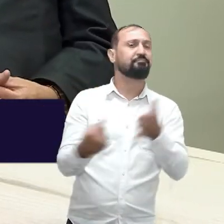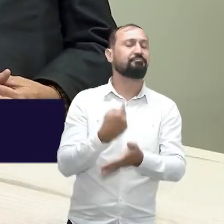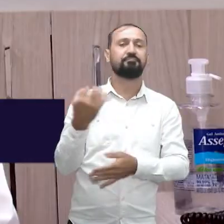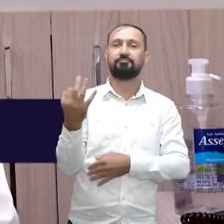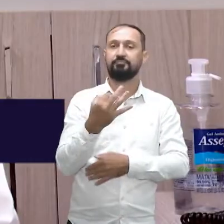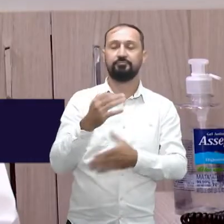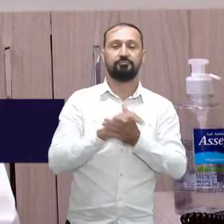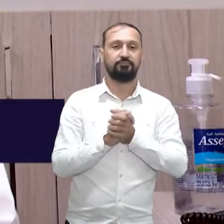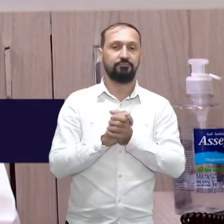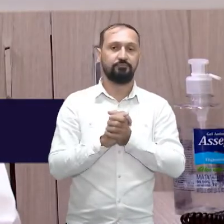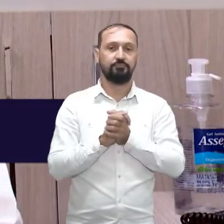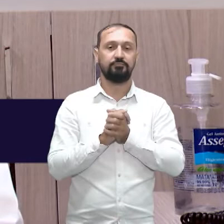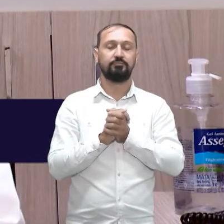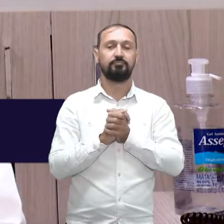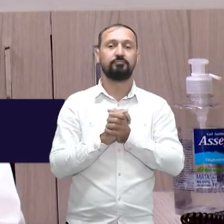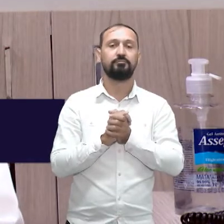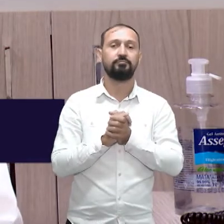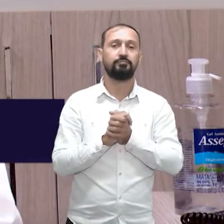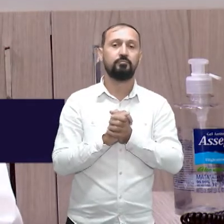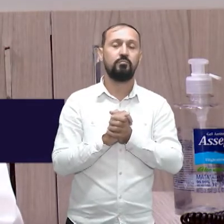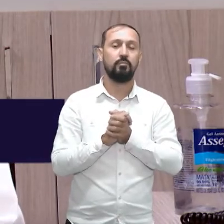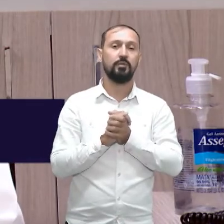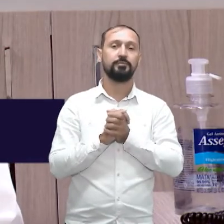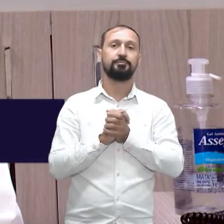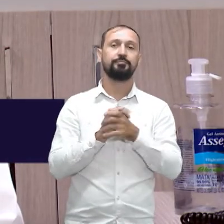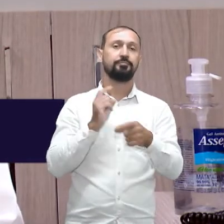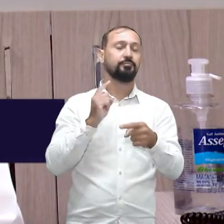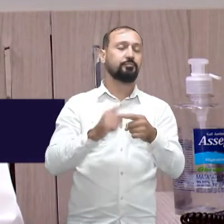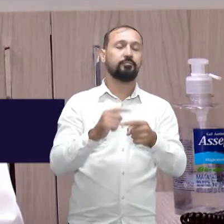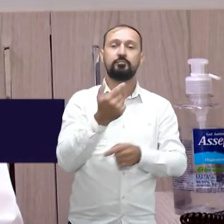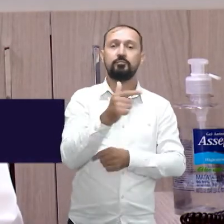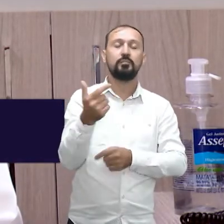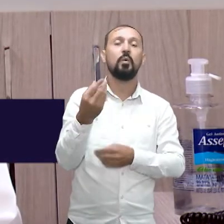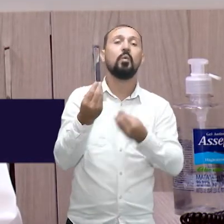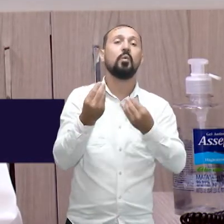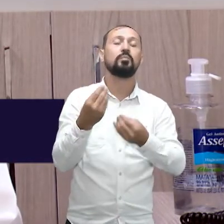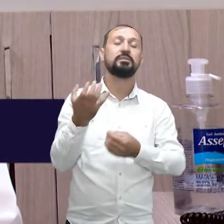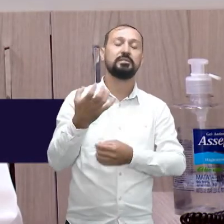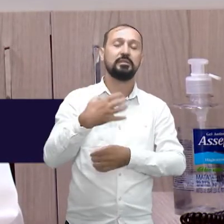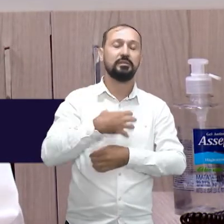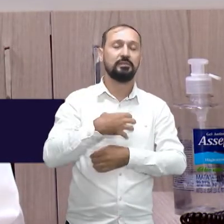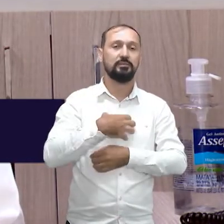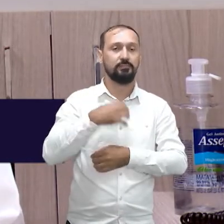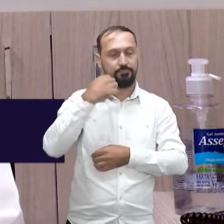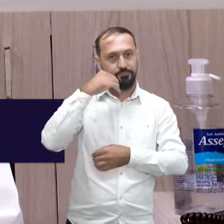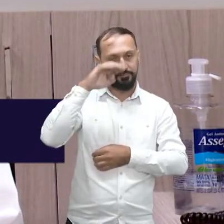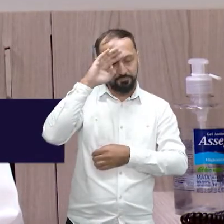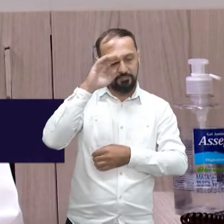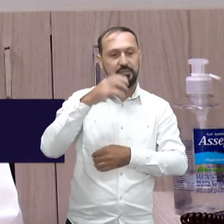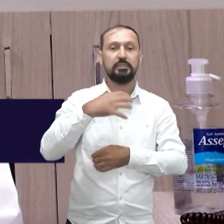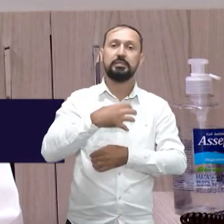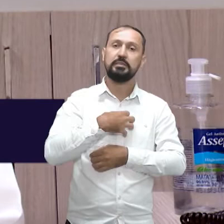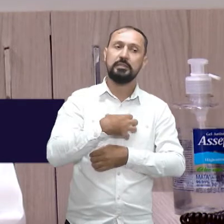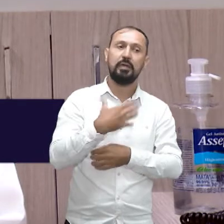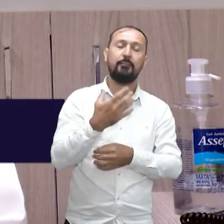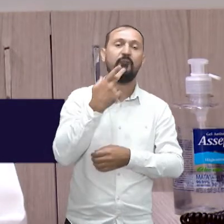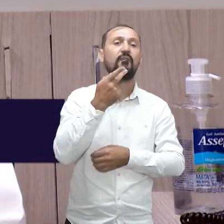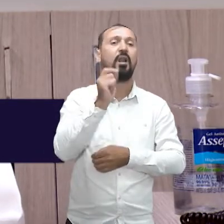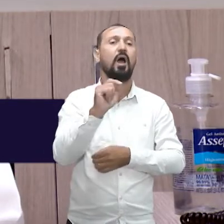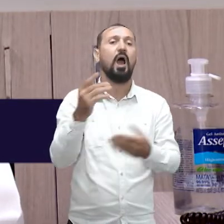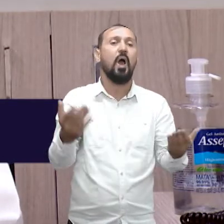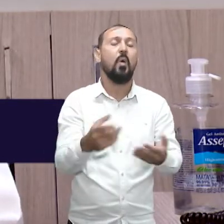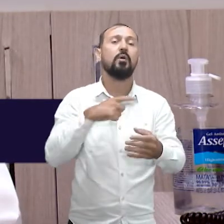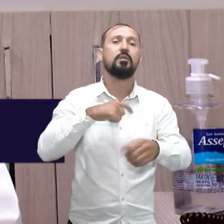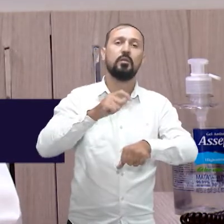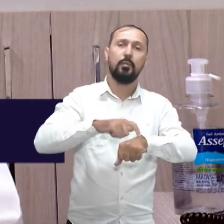fazer exame. Exatamente. Excelente pergunta, porque não existe, na verdade, como esperar ter sintomas,